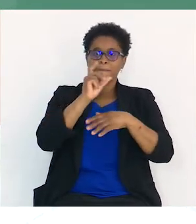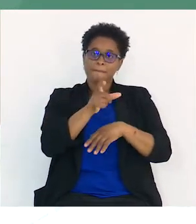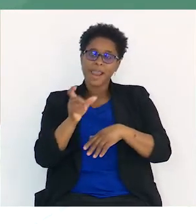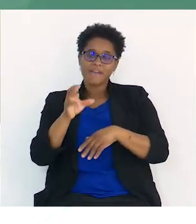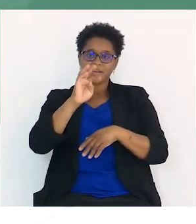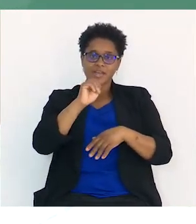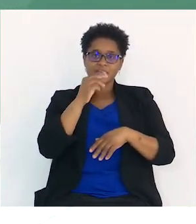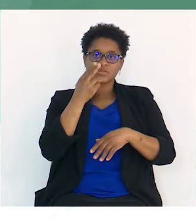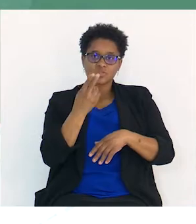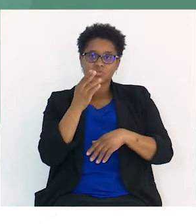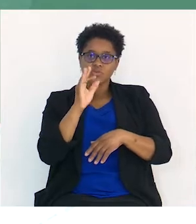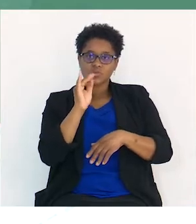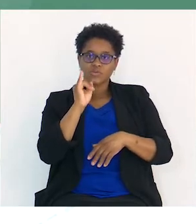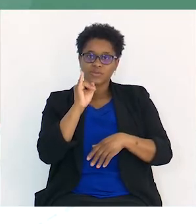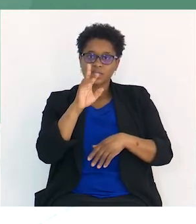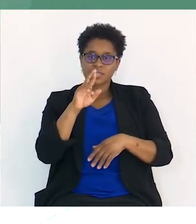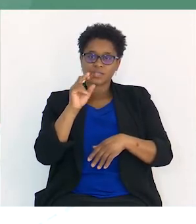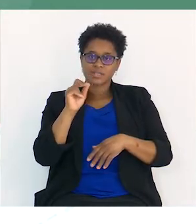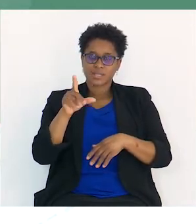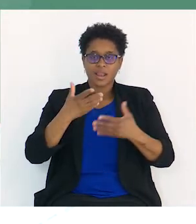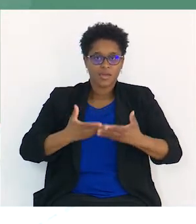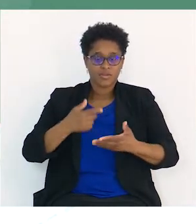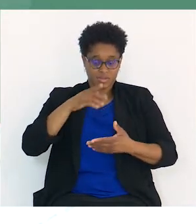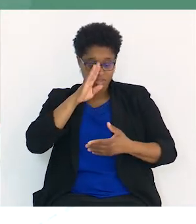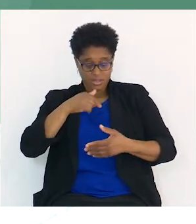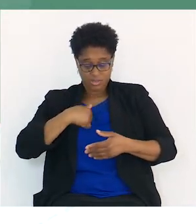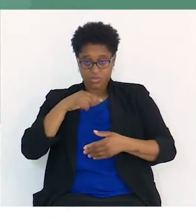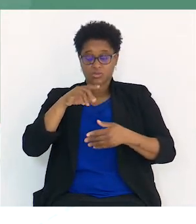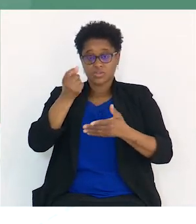ok? Agora, se eu puser